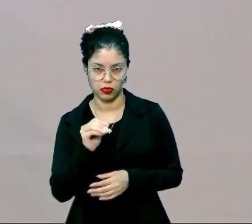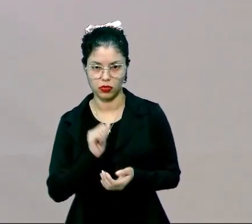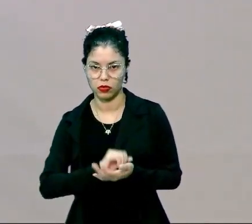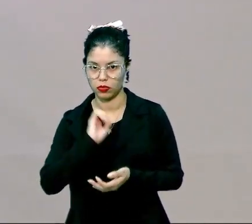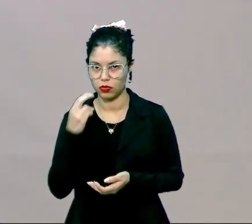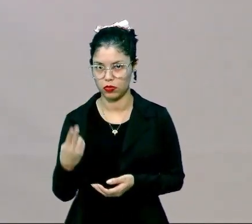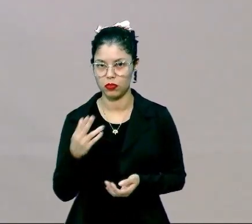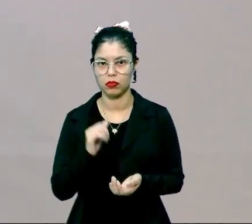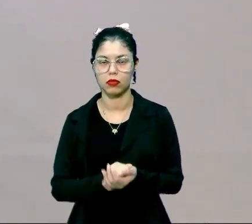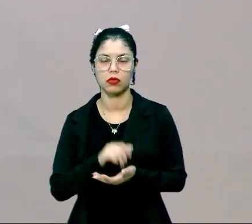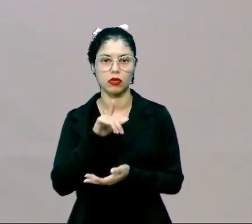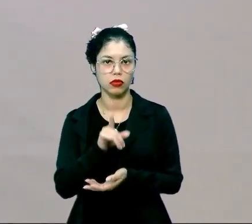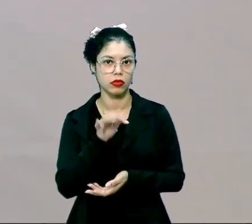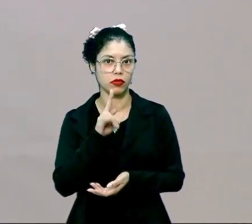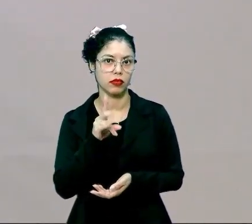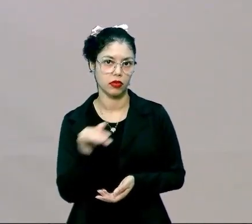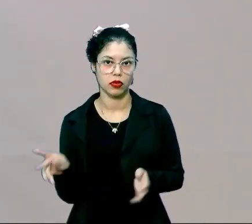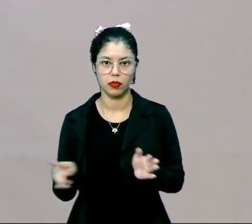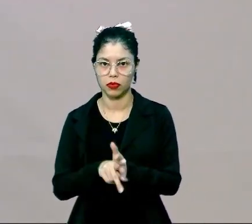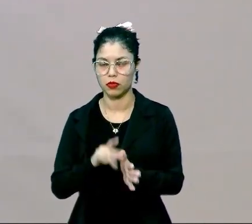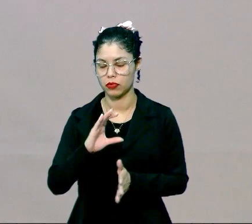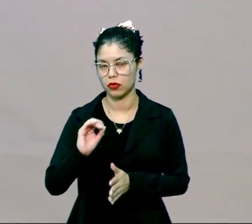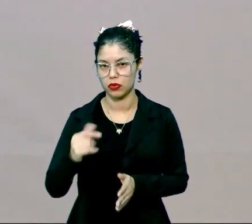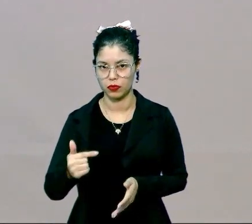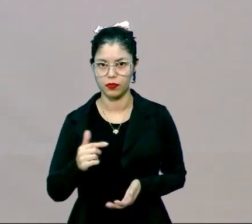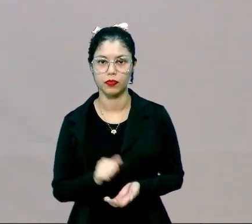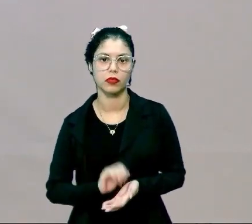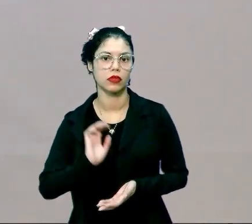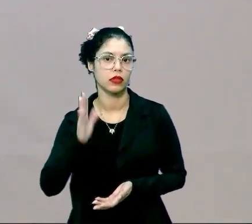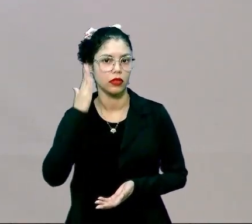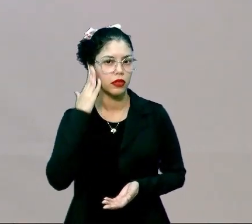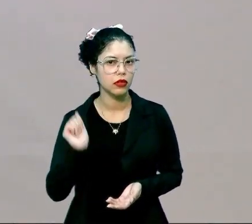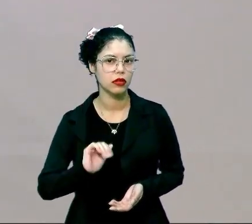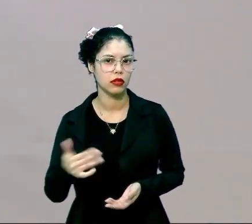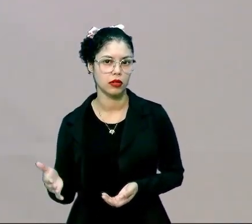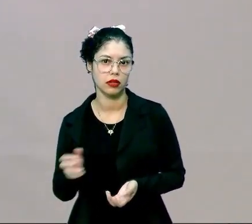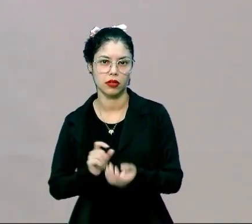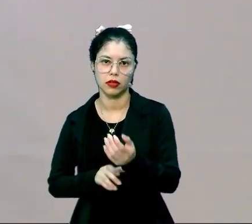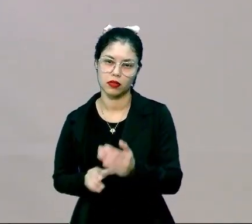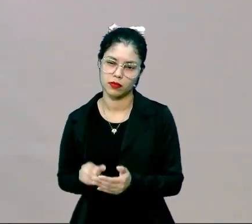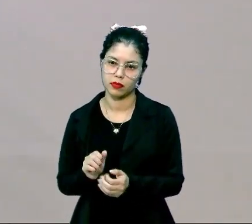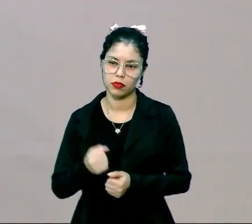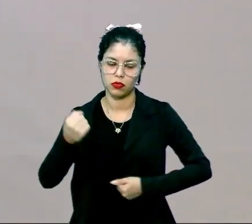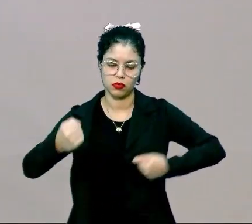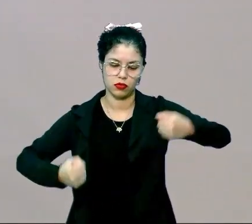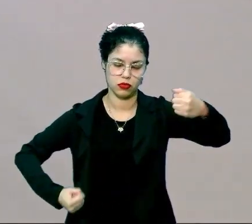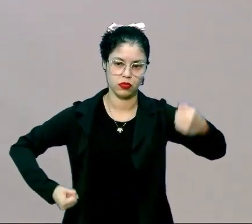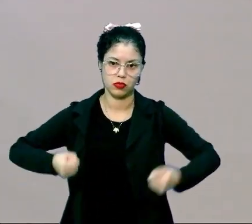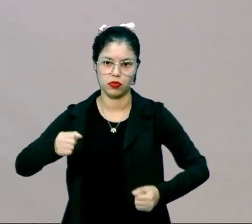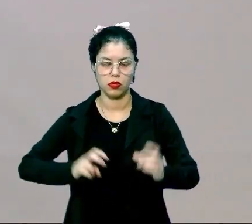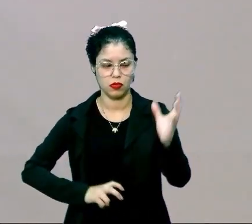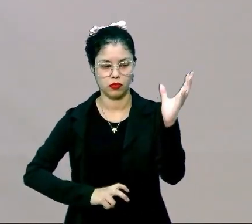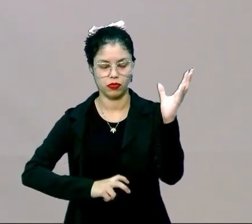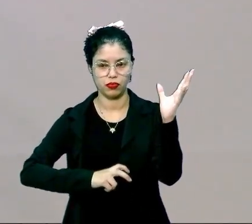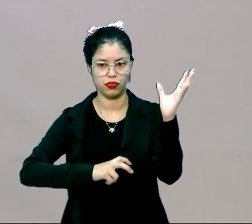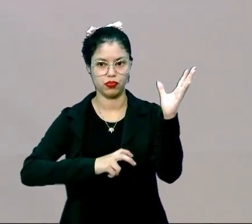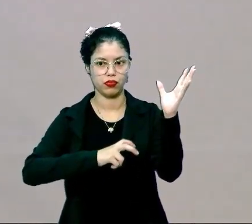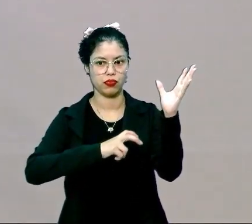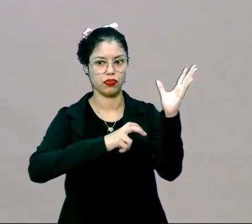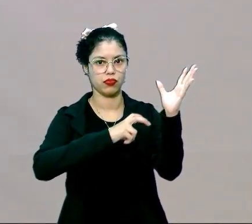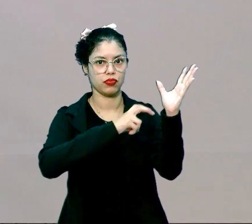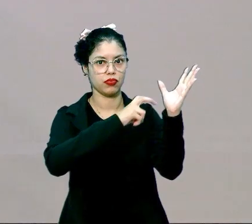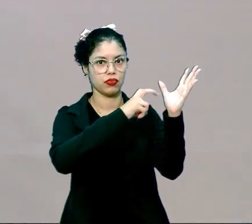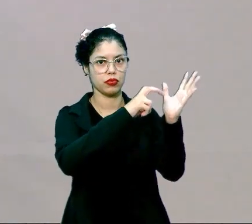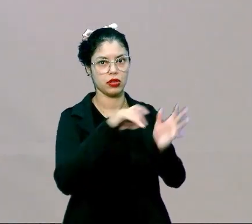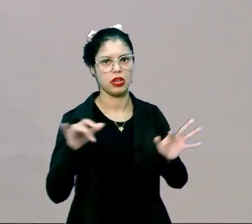carbono ou de fuligem, que é o próprio carbono. Sabe quando aquele caminhão vai subindo a ladeira e aí você percebe aquela